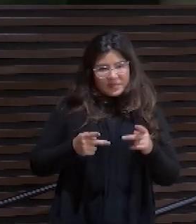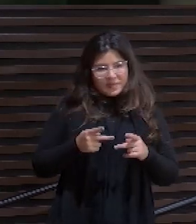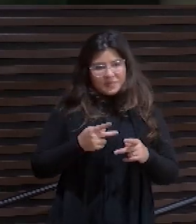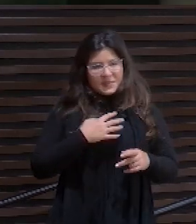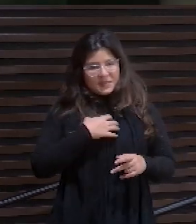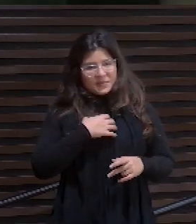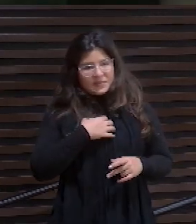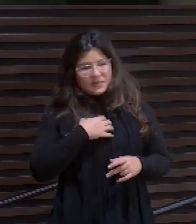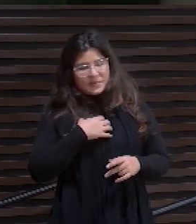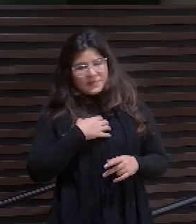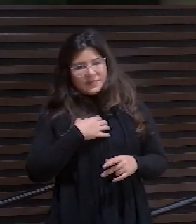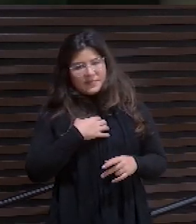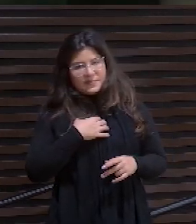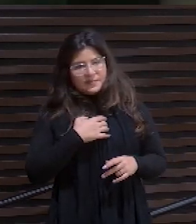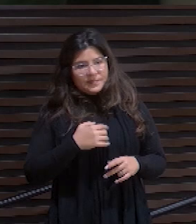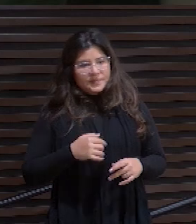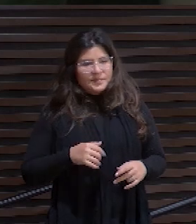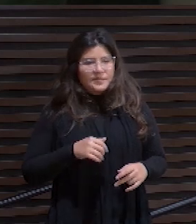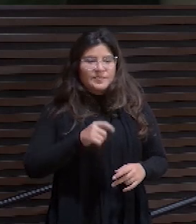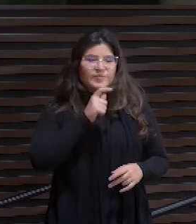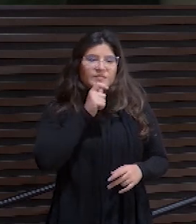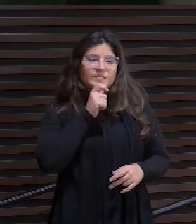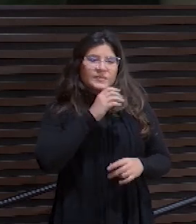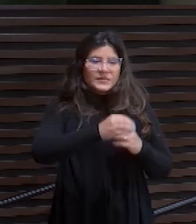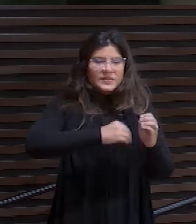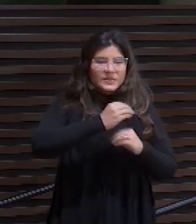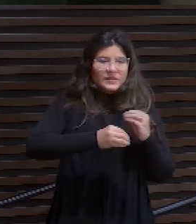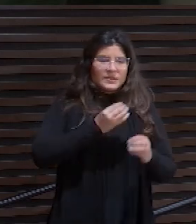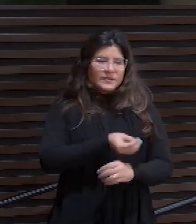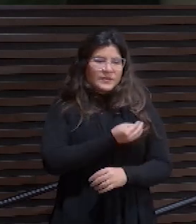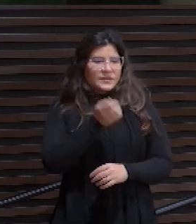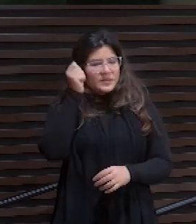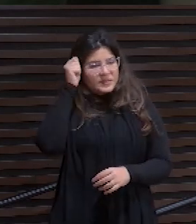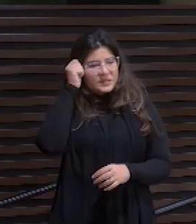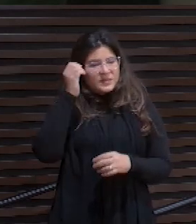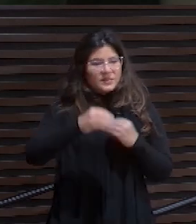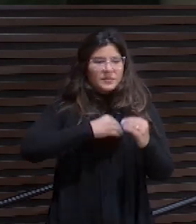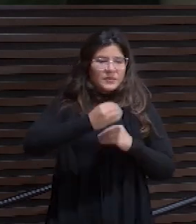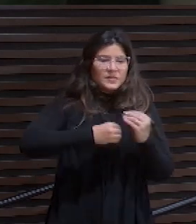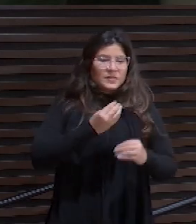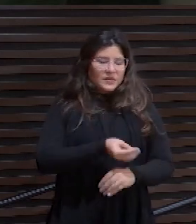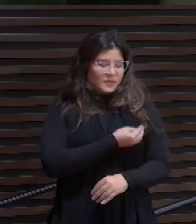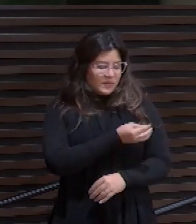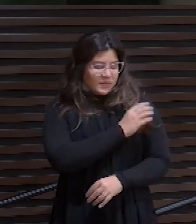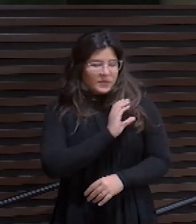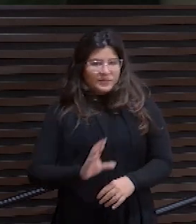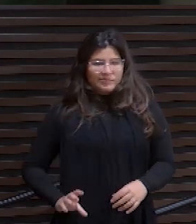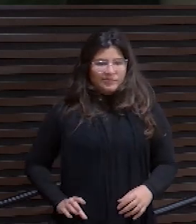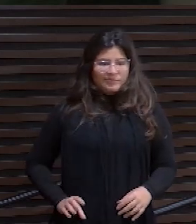Adianta você misturar a vida de Adão com a vida de Cristo? Vai dar certo? Não vai dar certo.